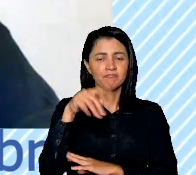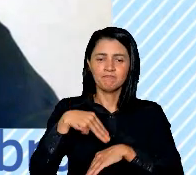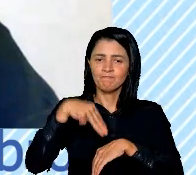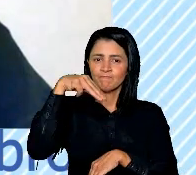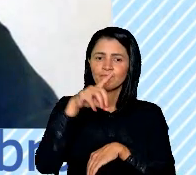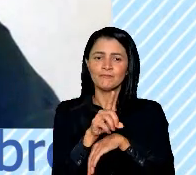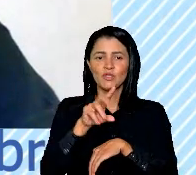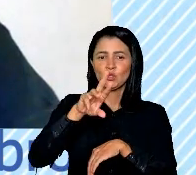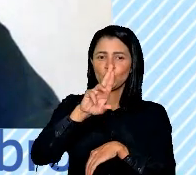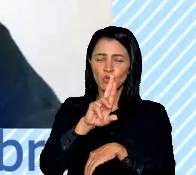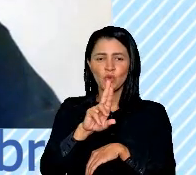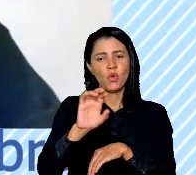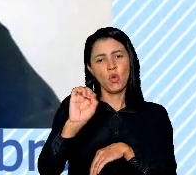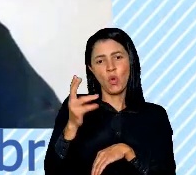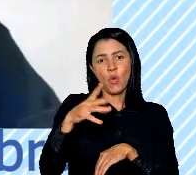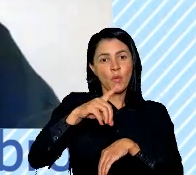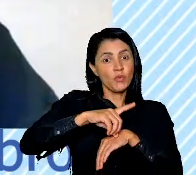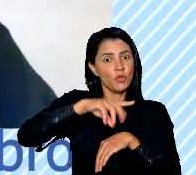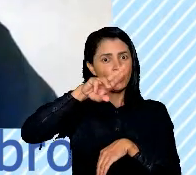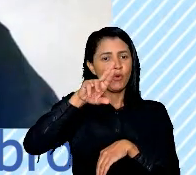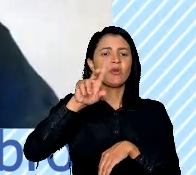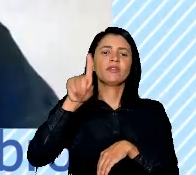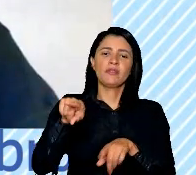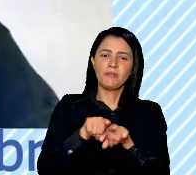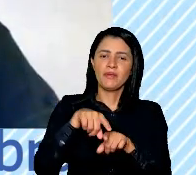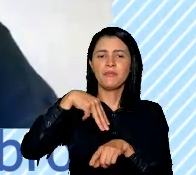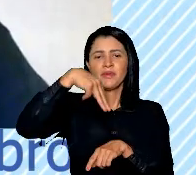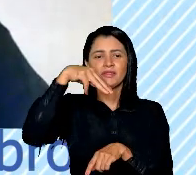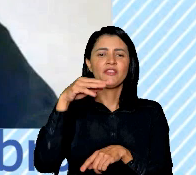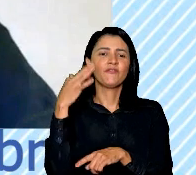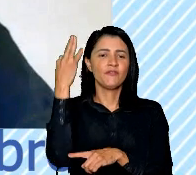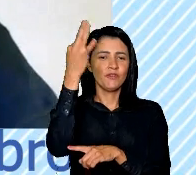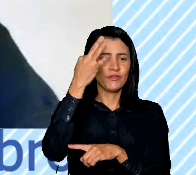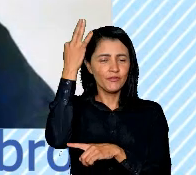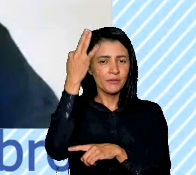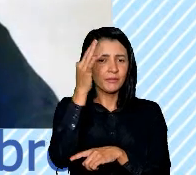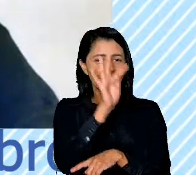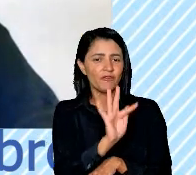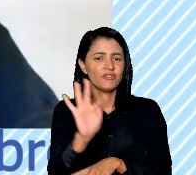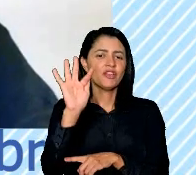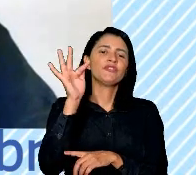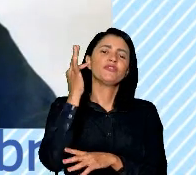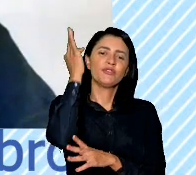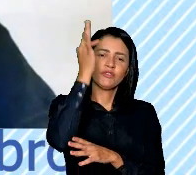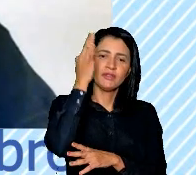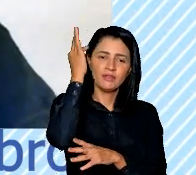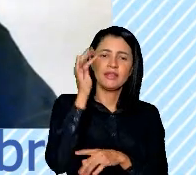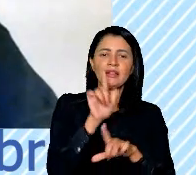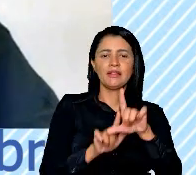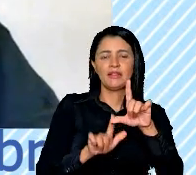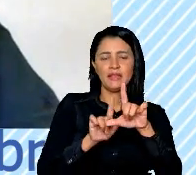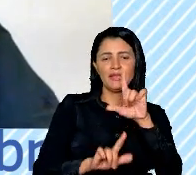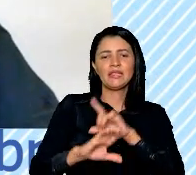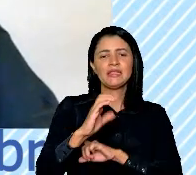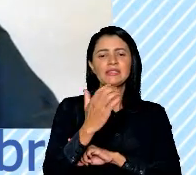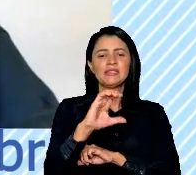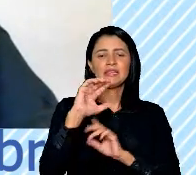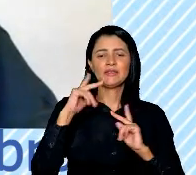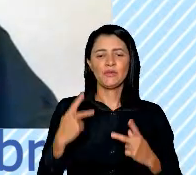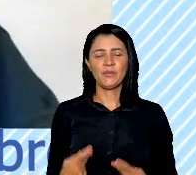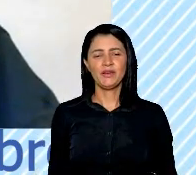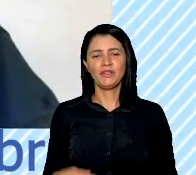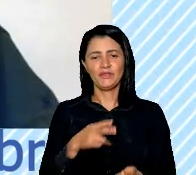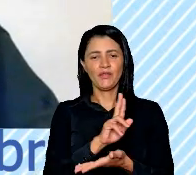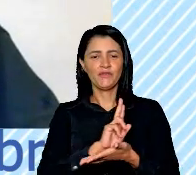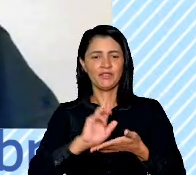doutora, ou melhor, doutora e mestra em filosofia pela Faculdade de Filosofia, Letras e Ciências Humanas da Universidade